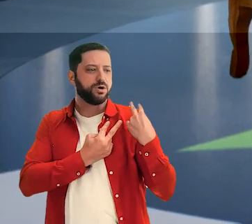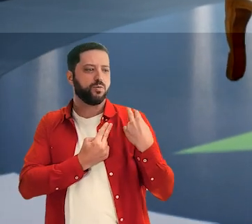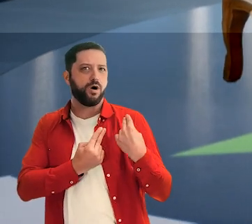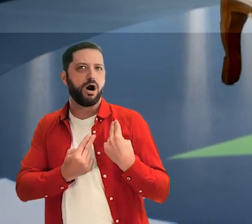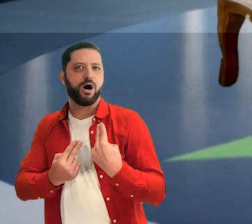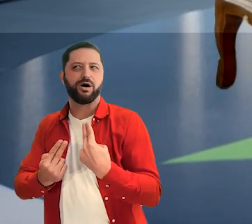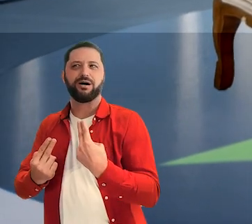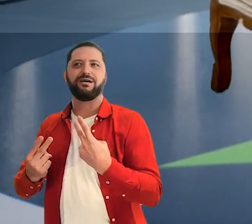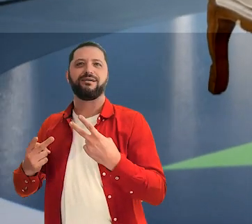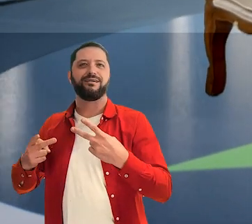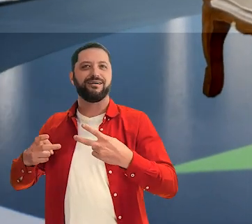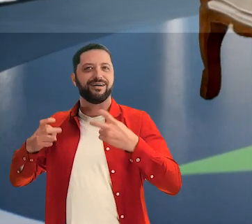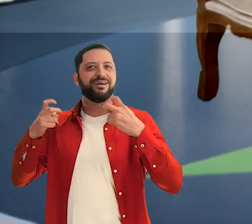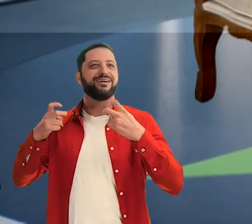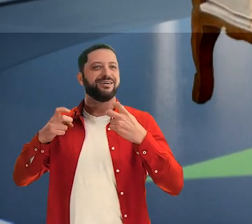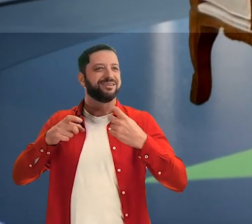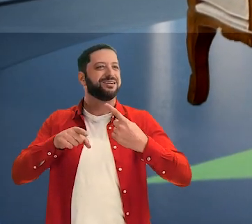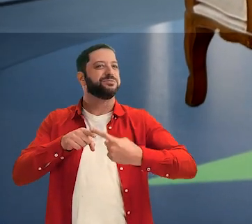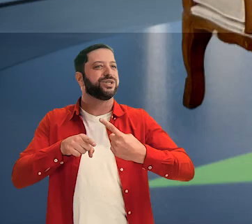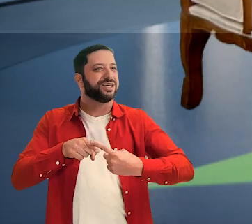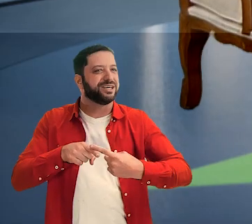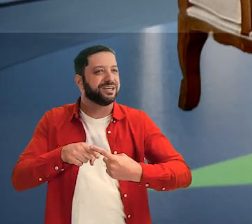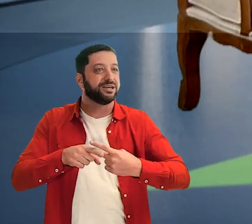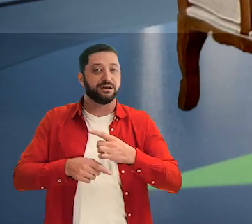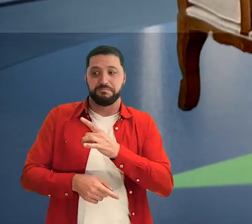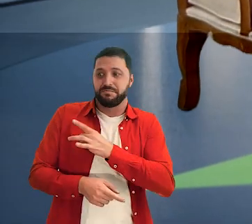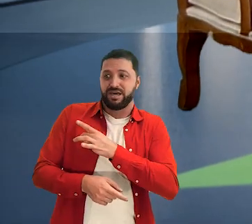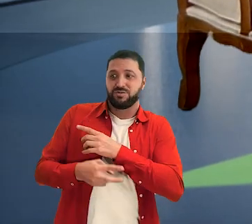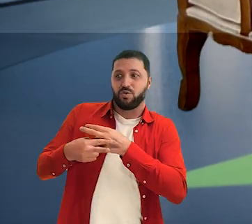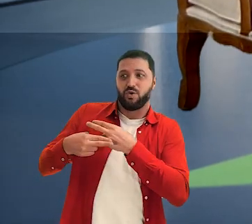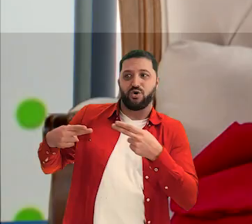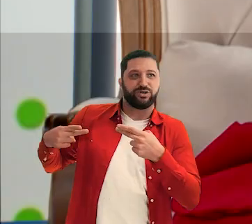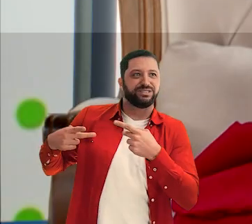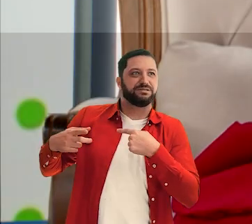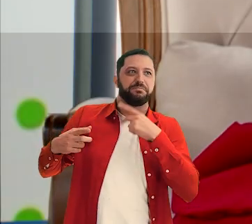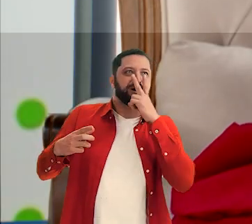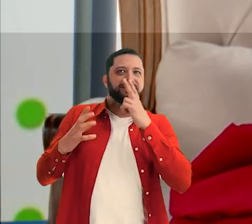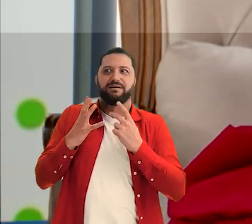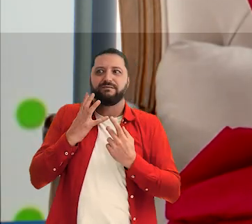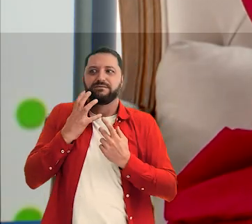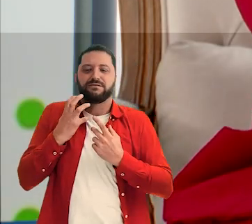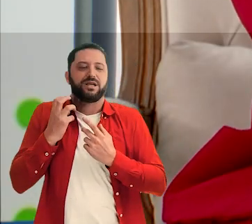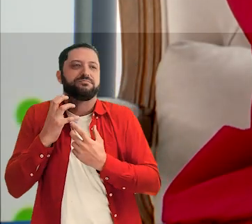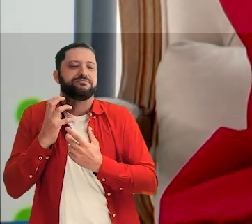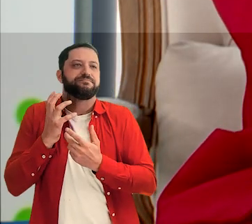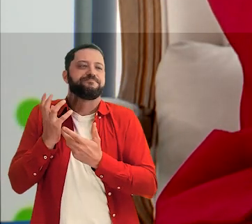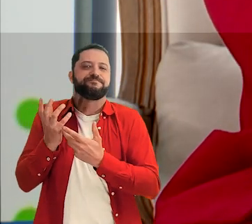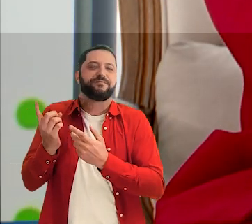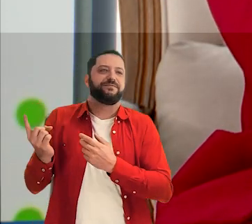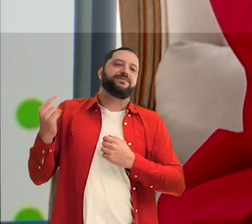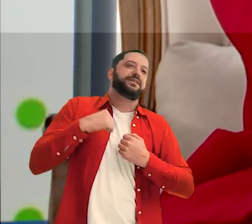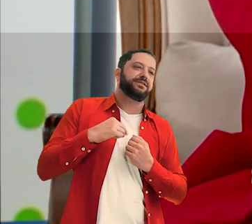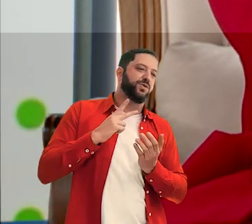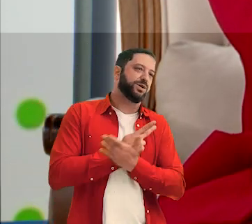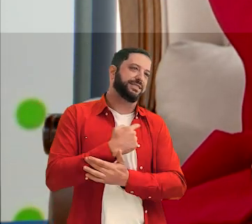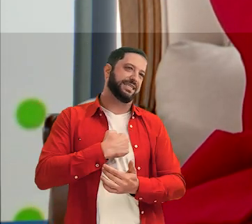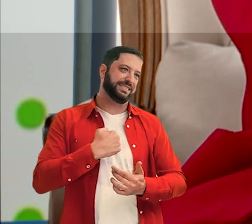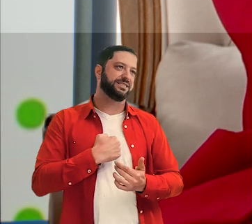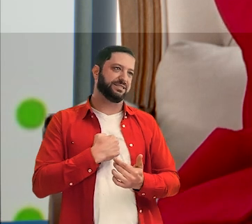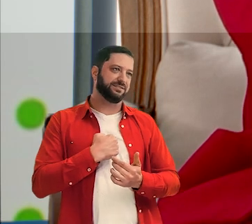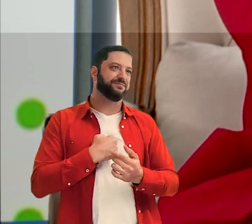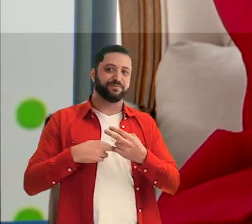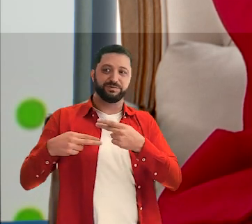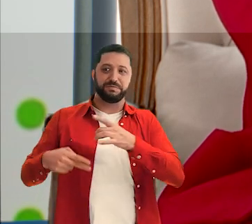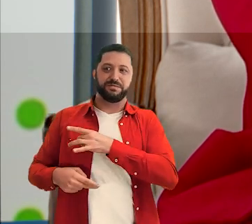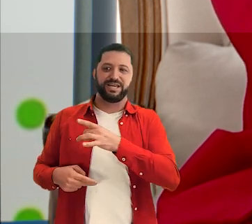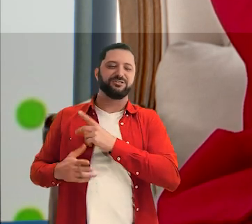a geração, o bloqueio. Por quê? Porque aquilo que a gente mais teme é aquilo que a gente atrai. Exato. Então, todas as vezes que você teme algo, é aquilo que